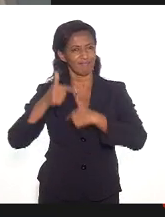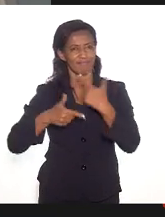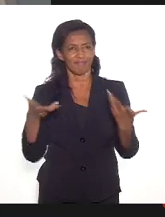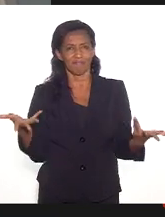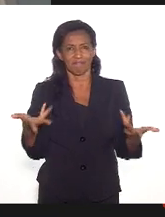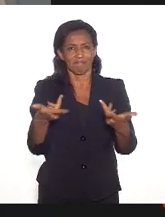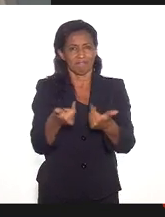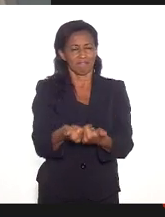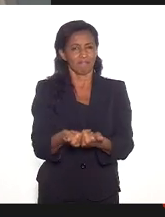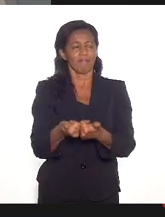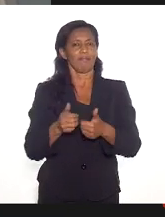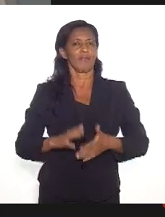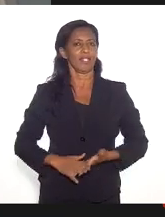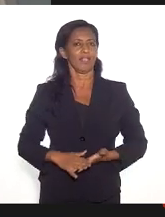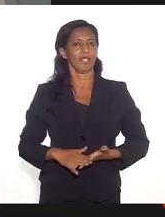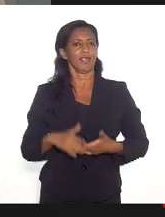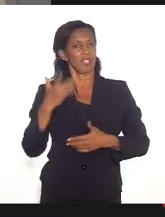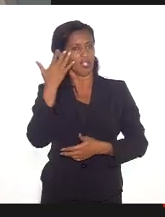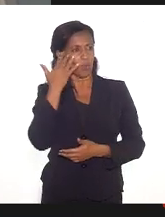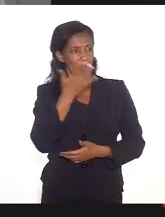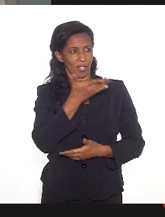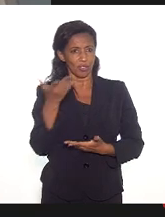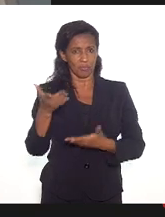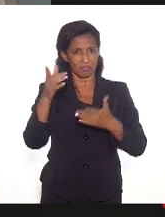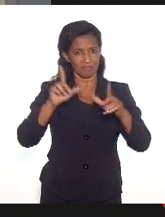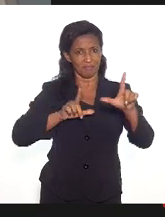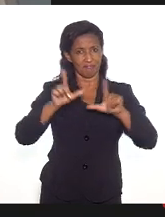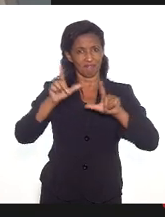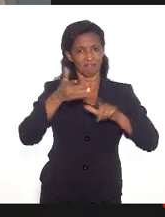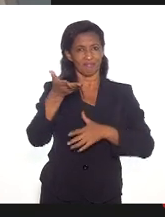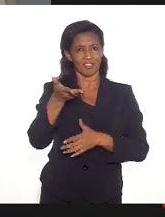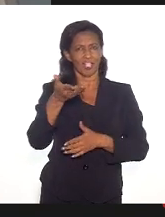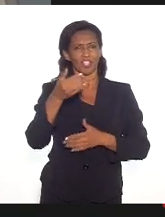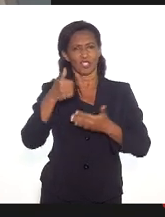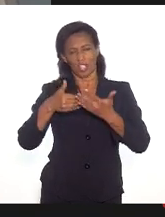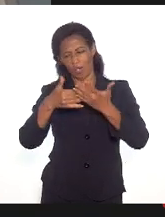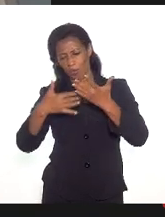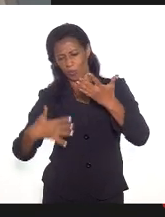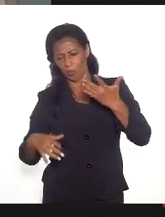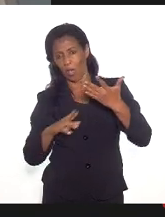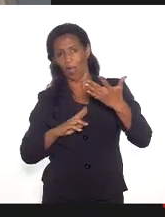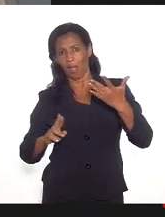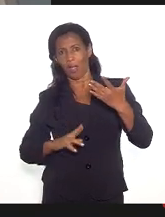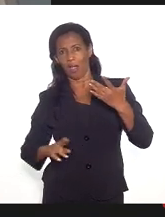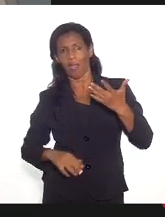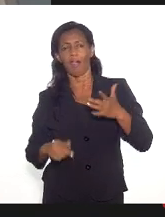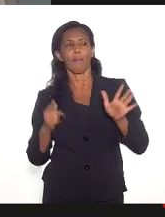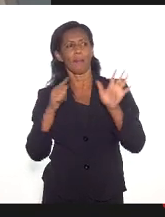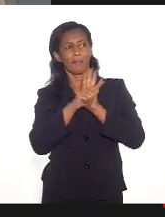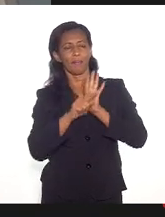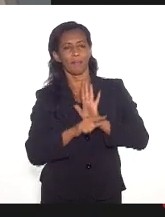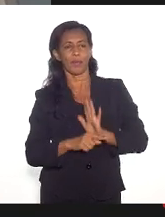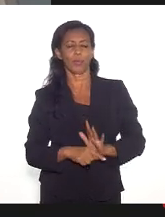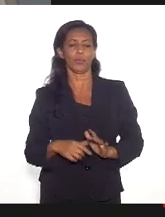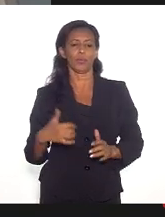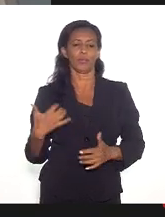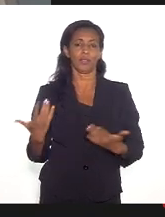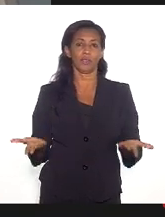eu acho que com essa apresentação, vários já se inscreveram, né? Então eu gostaria de